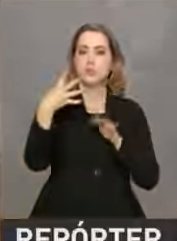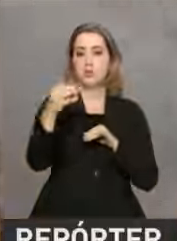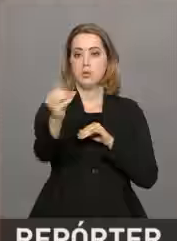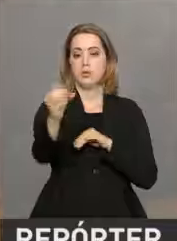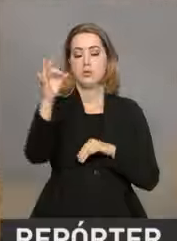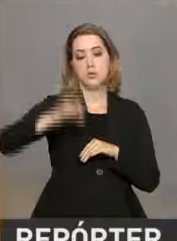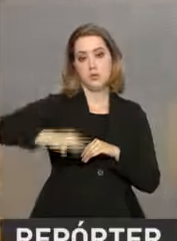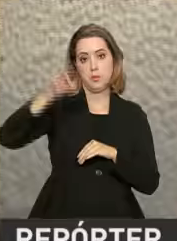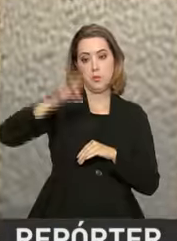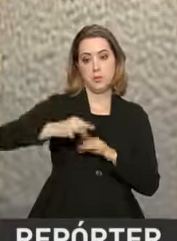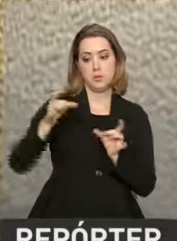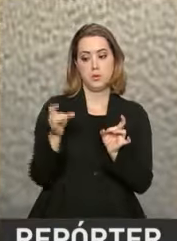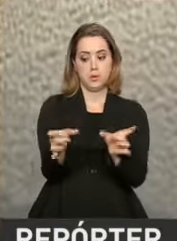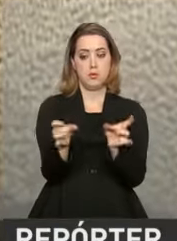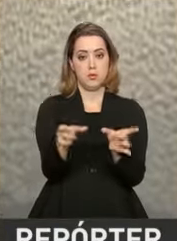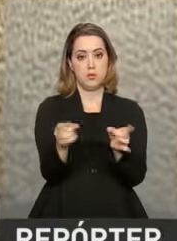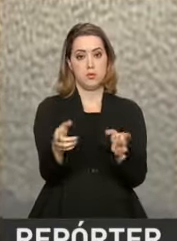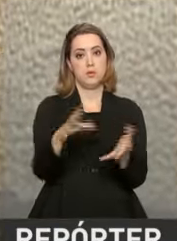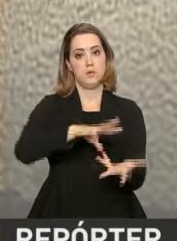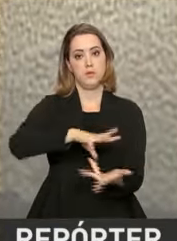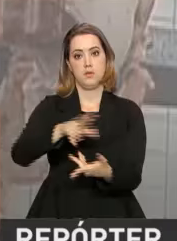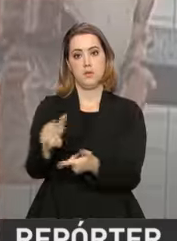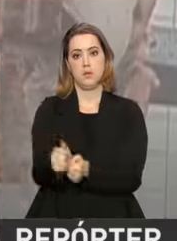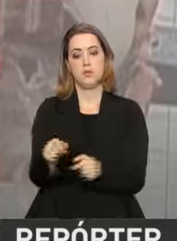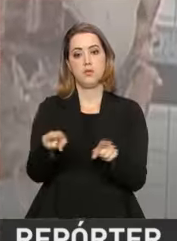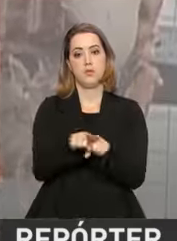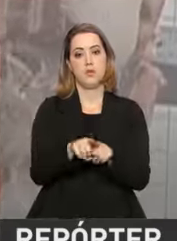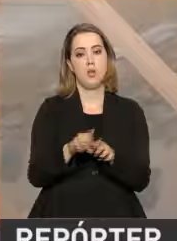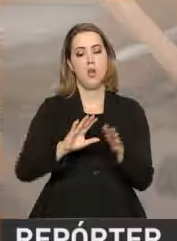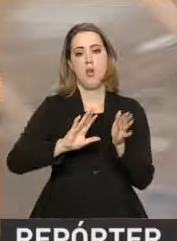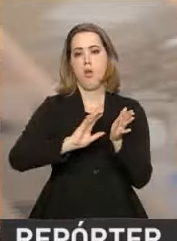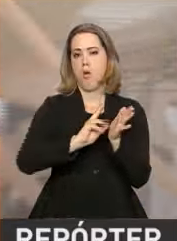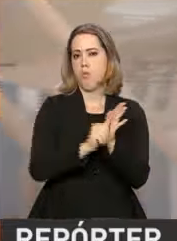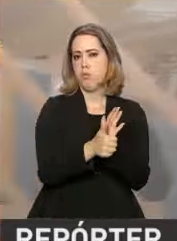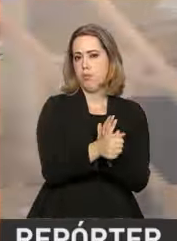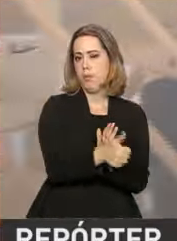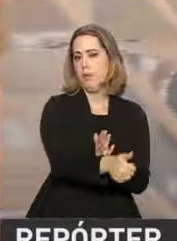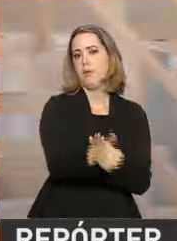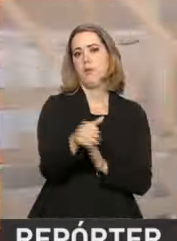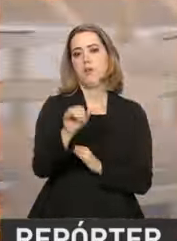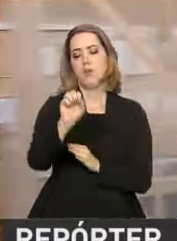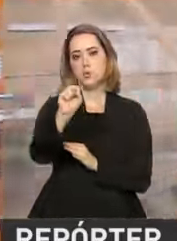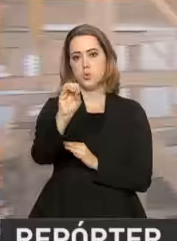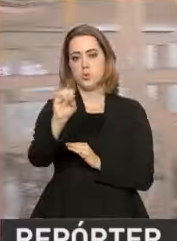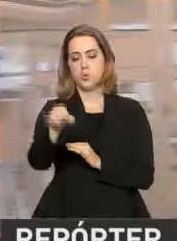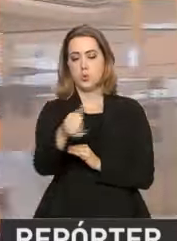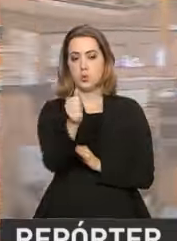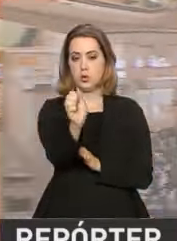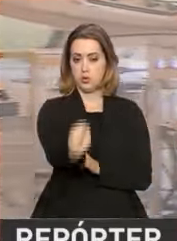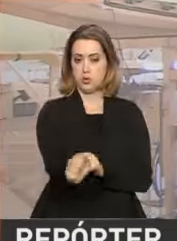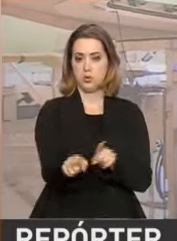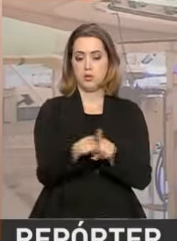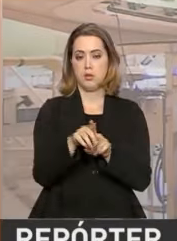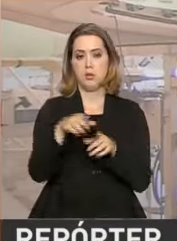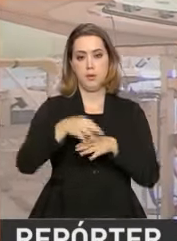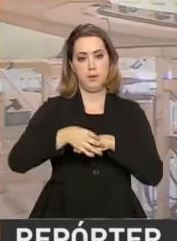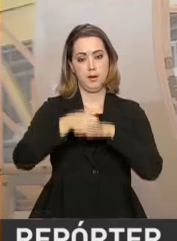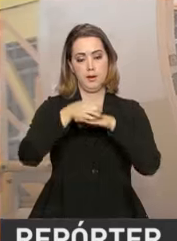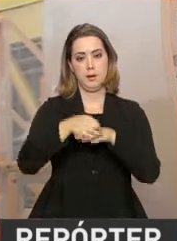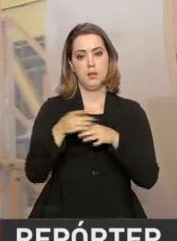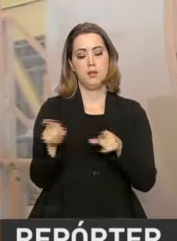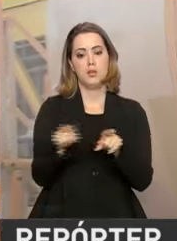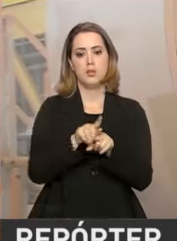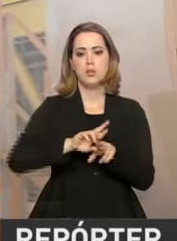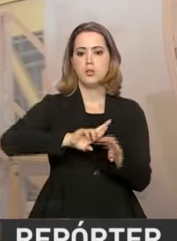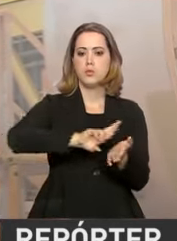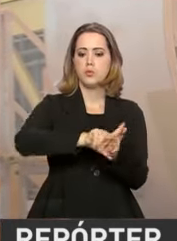internacional, impulsionado principalmente pela soja e carne. Mas os produtos industrializados também vêm se destacando,